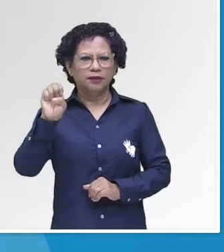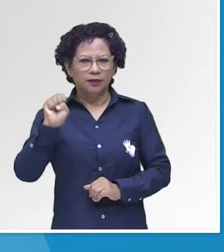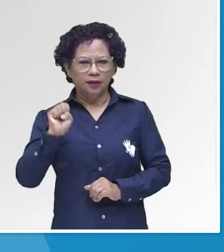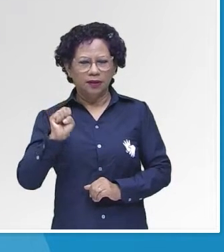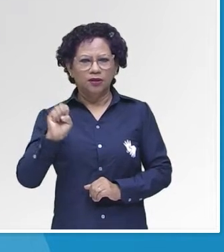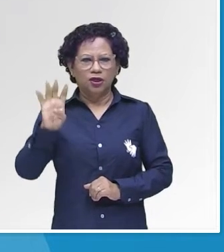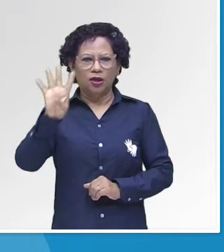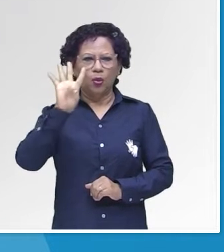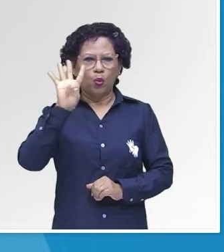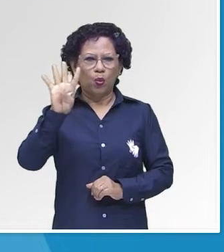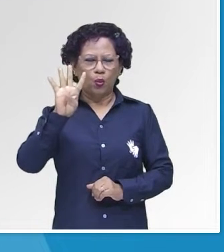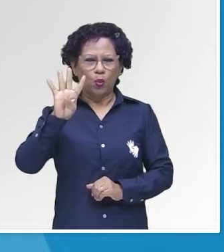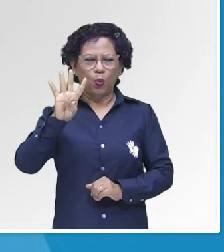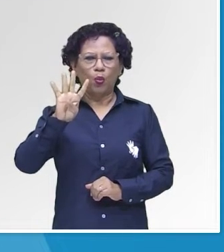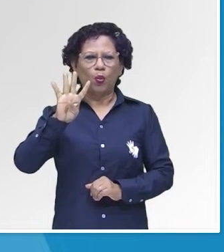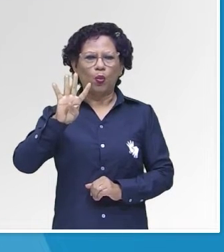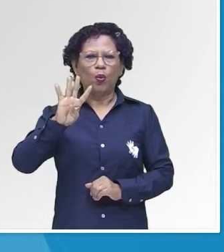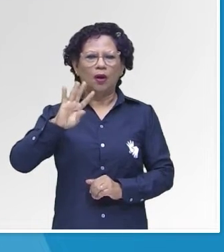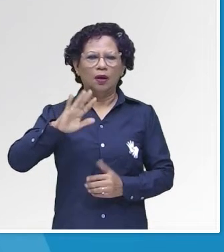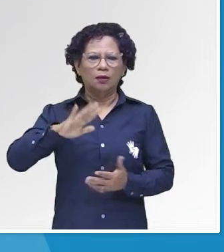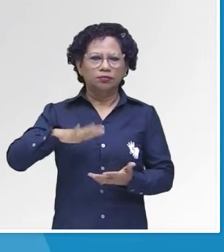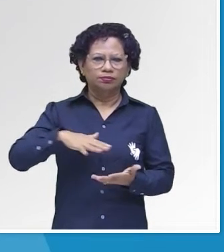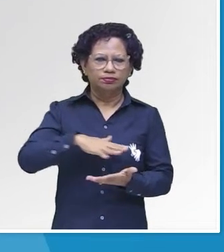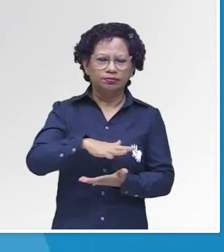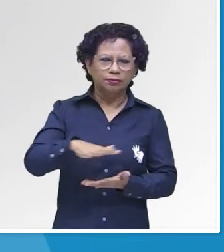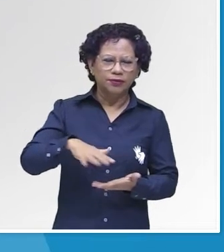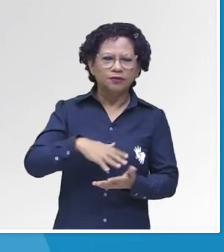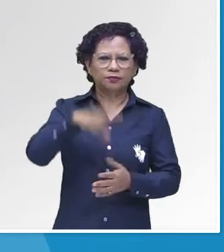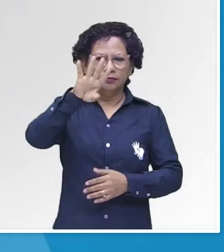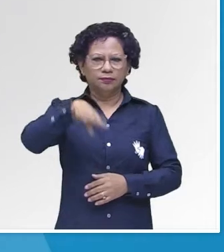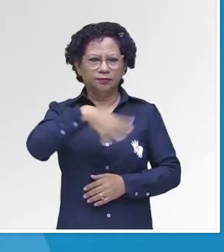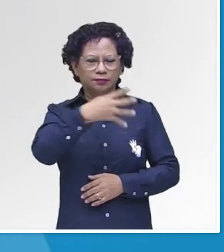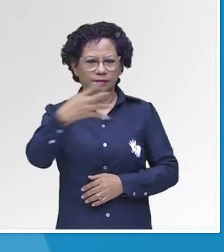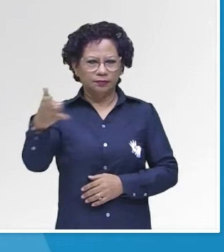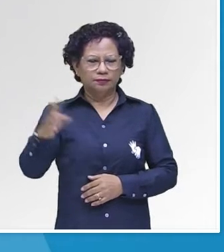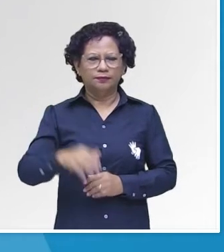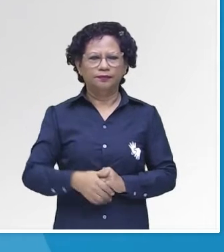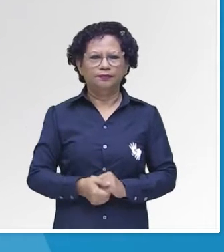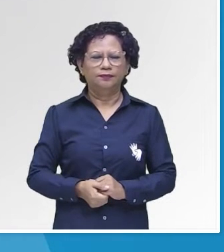Unidade 4, Geometria e Estatística.